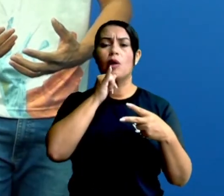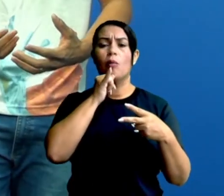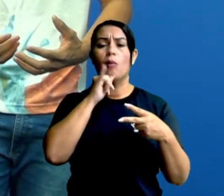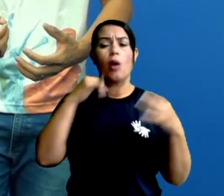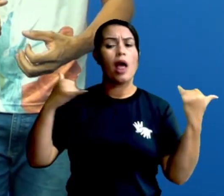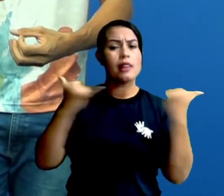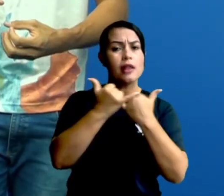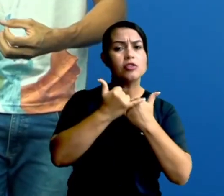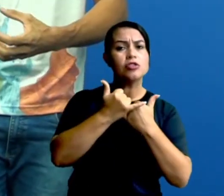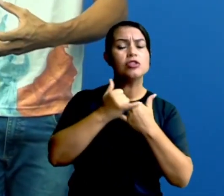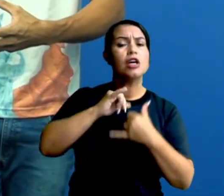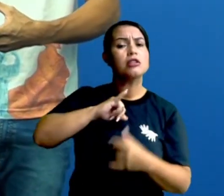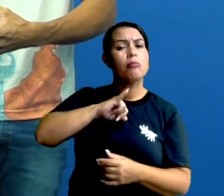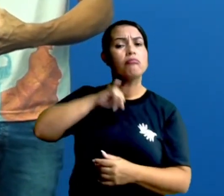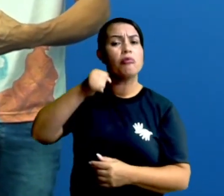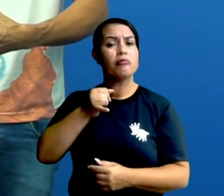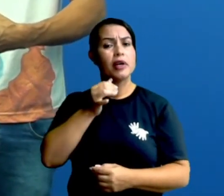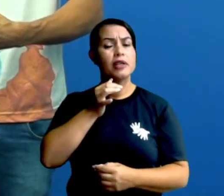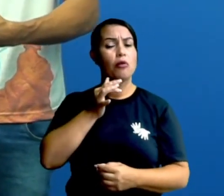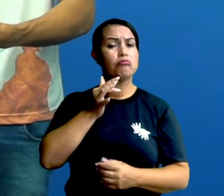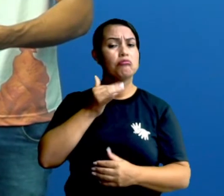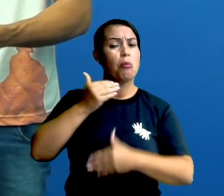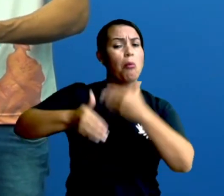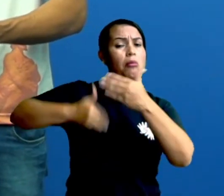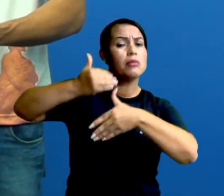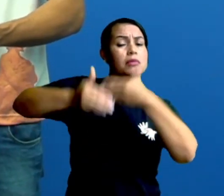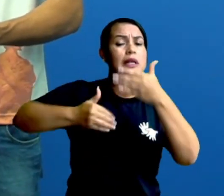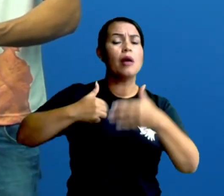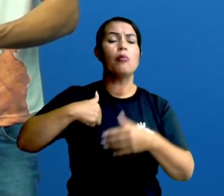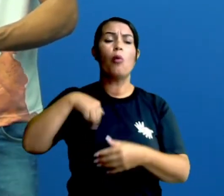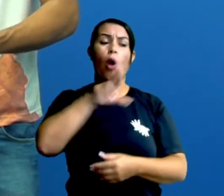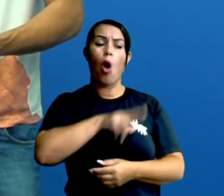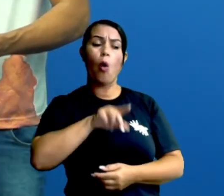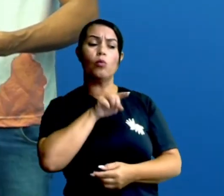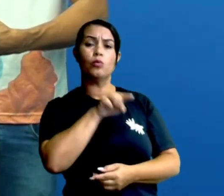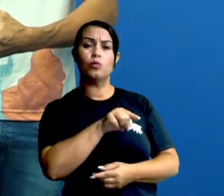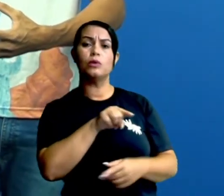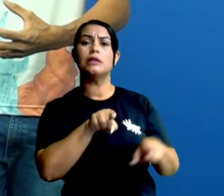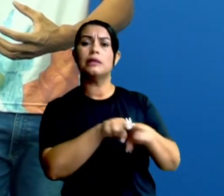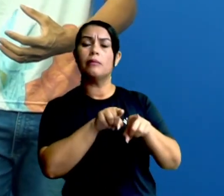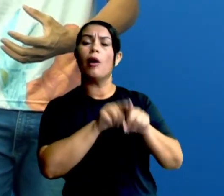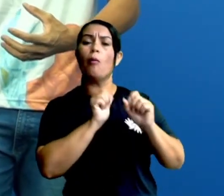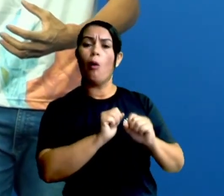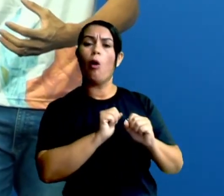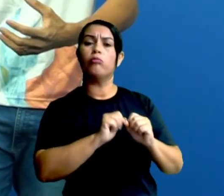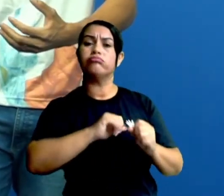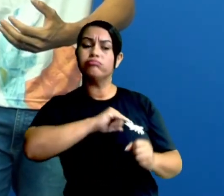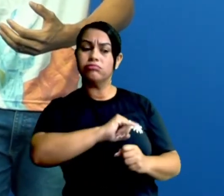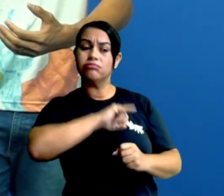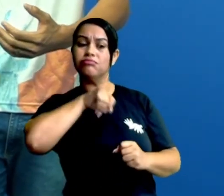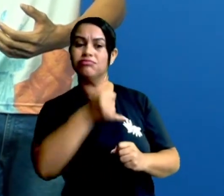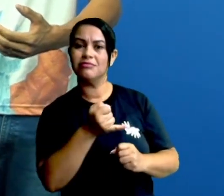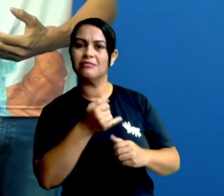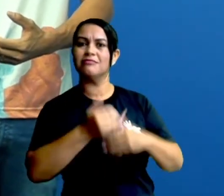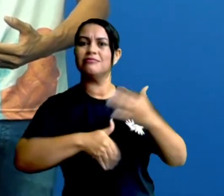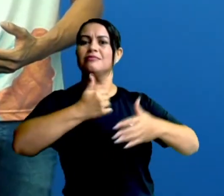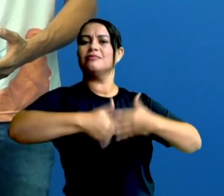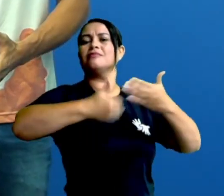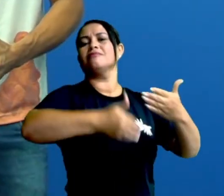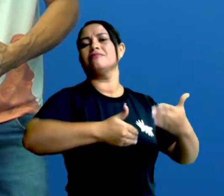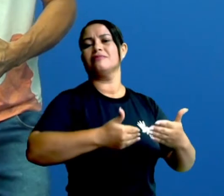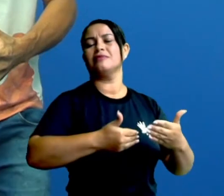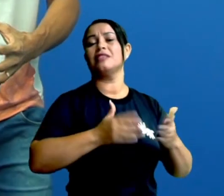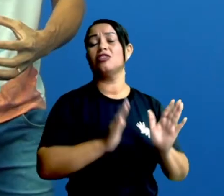tempo, não é isso? Eu vou lá naquela fonte, eu utilizo dela e ela vai se renovar. É uma fonte